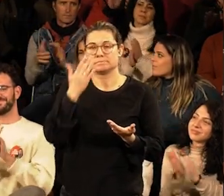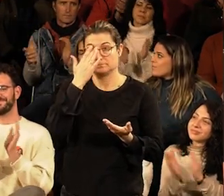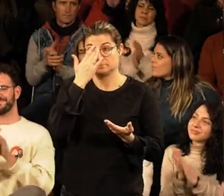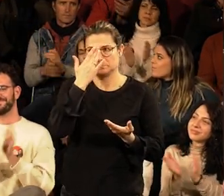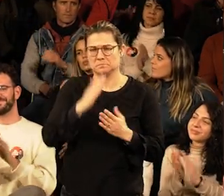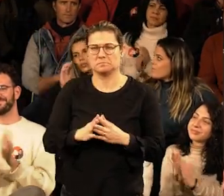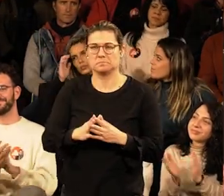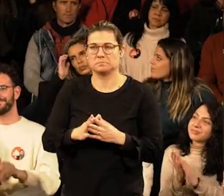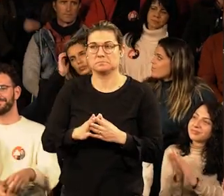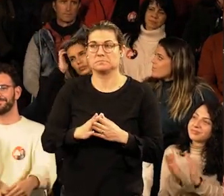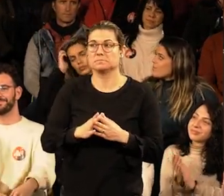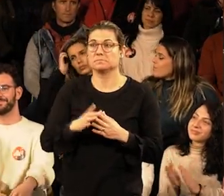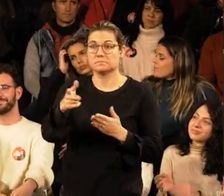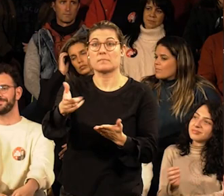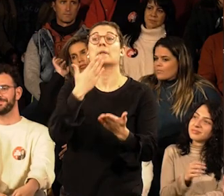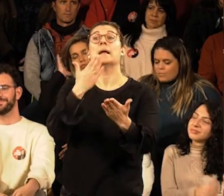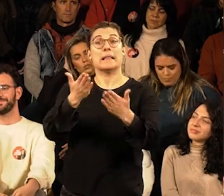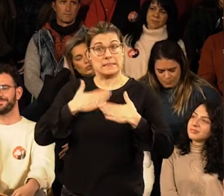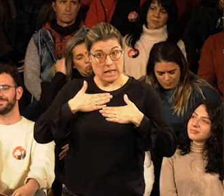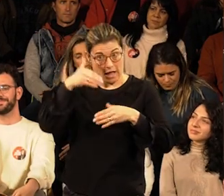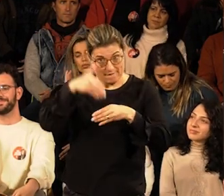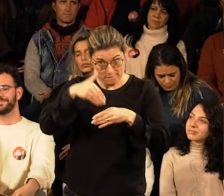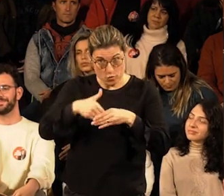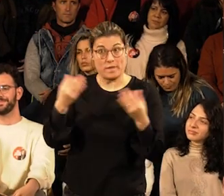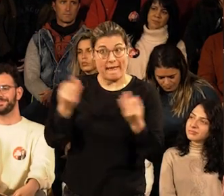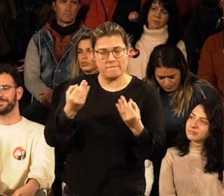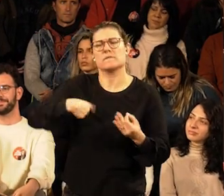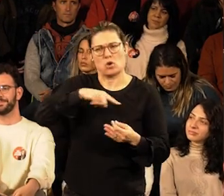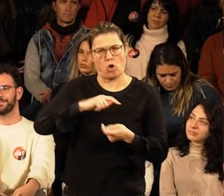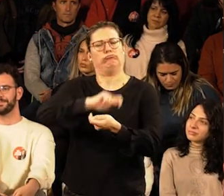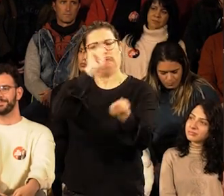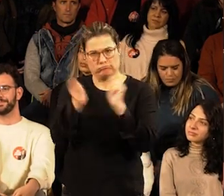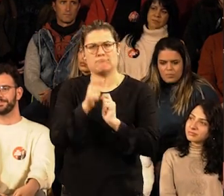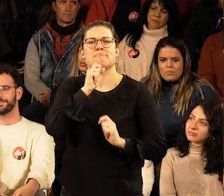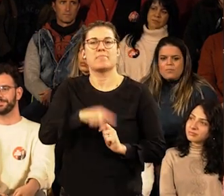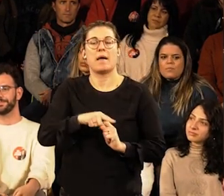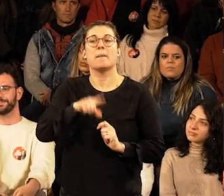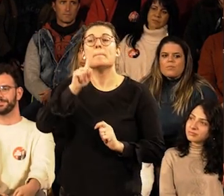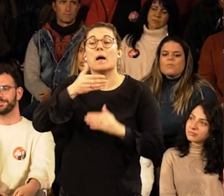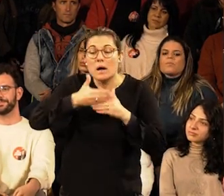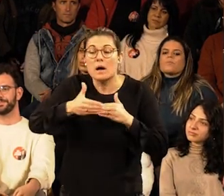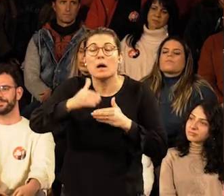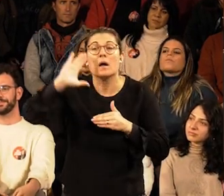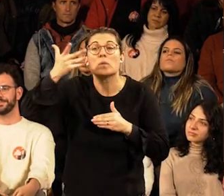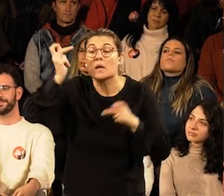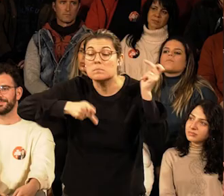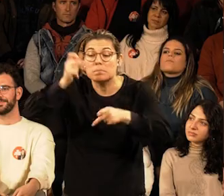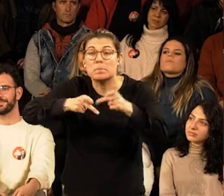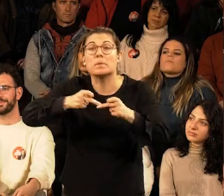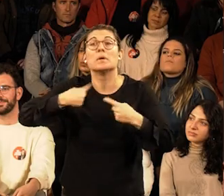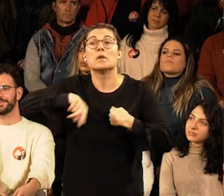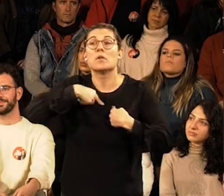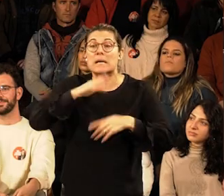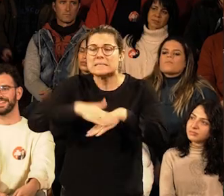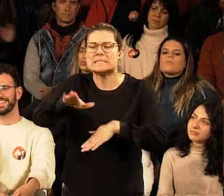que se nos derem os votos nós mudamos Mas acontece o que acontecer daqui ninguém